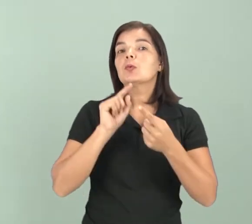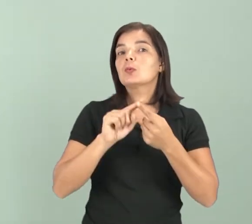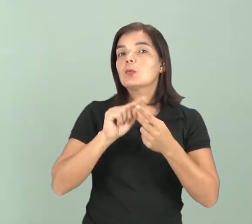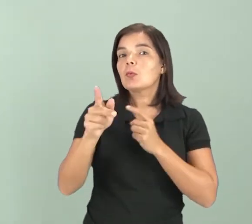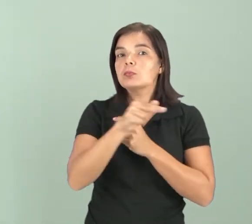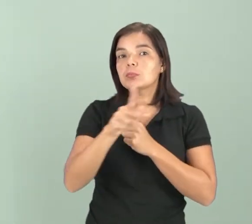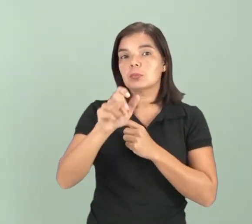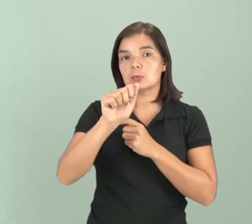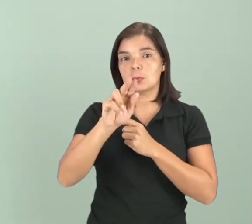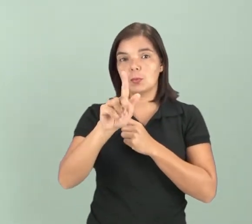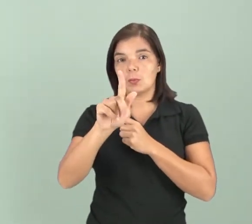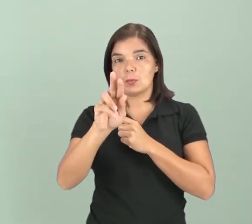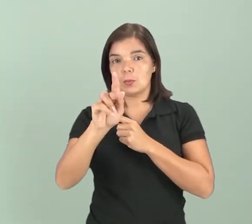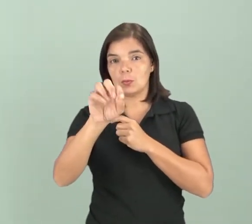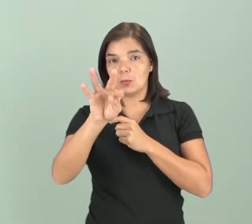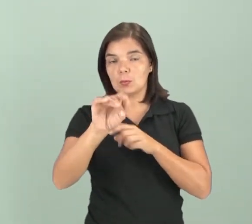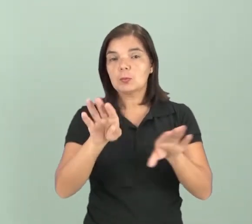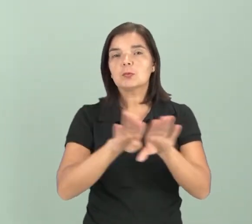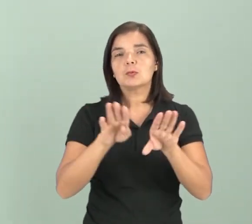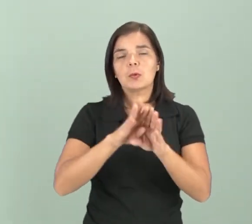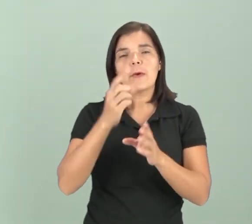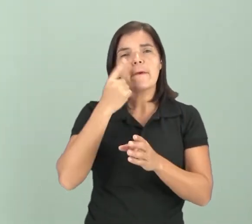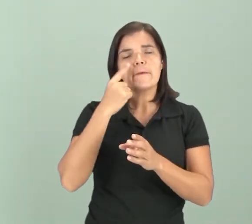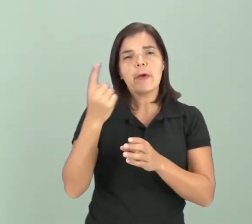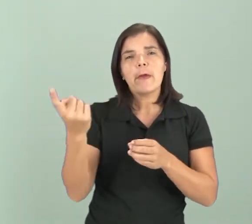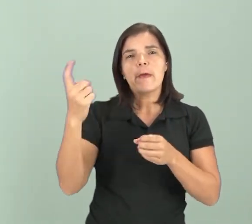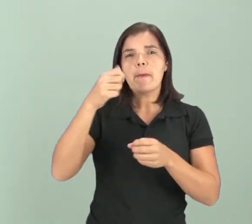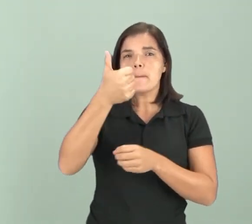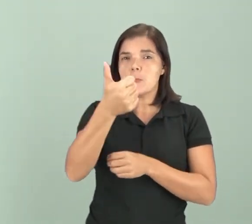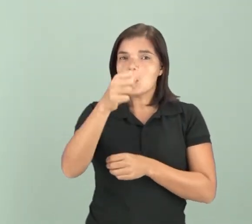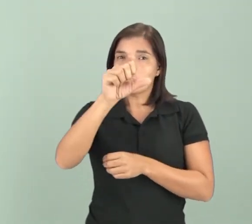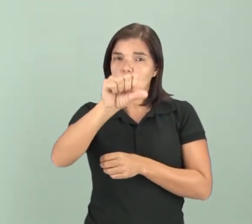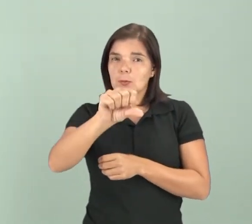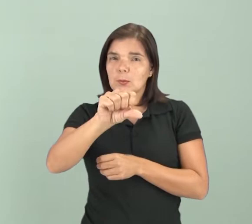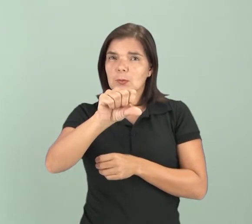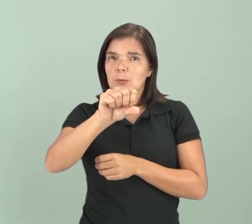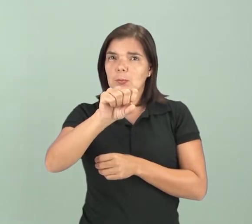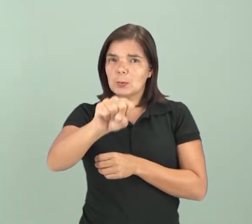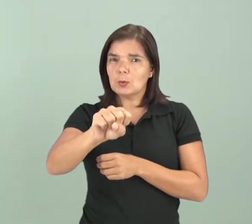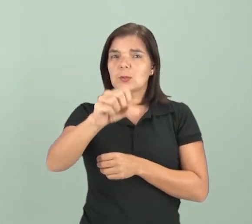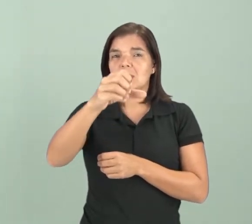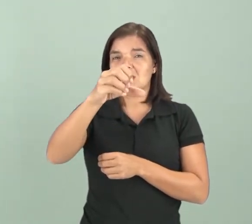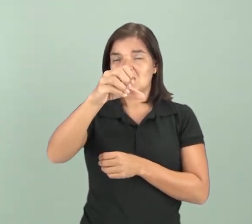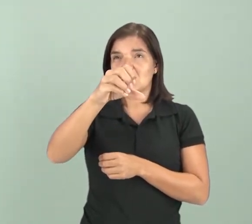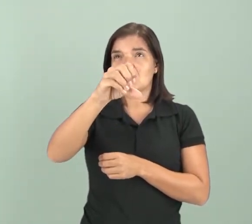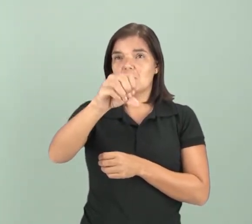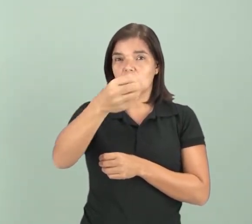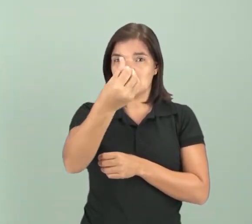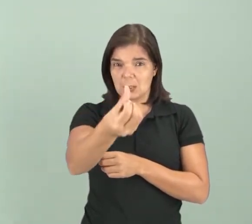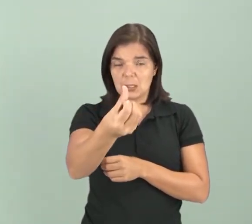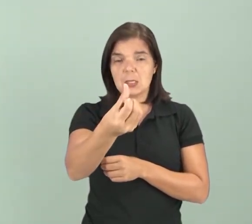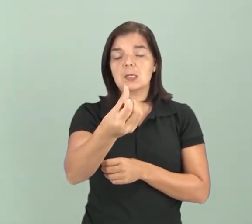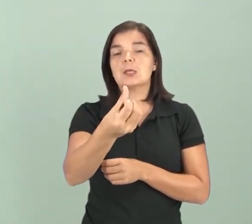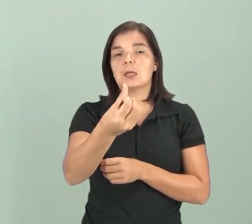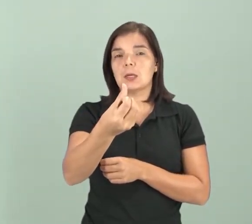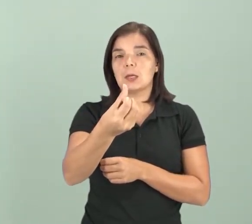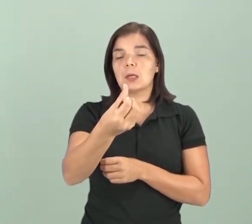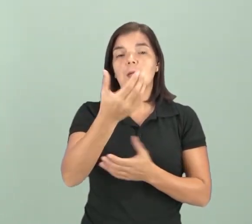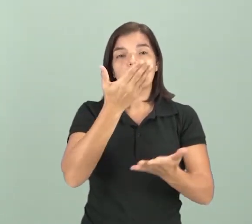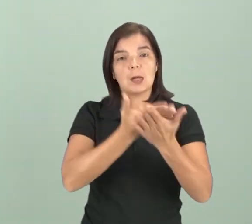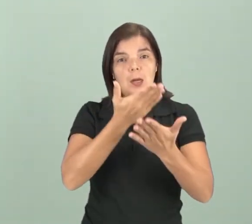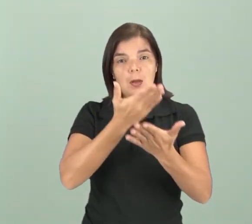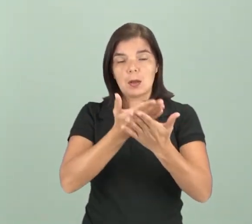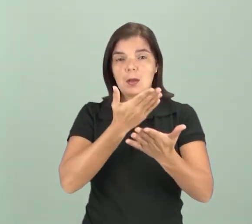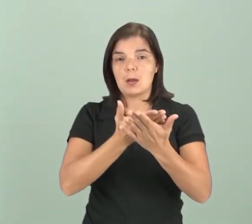o professor Augusto, quando ele vem em 1980, 1896, dá